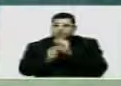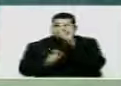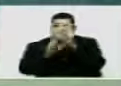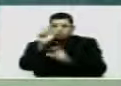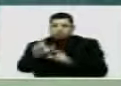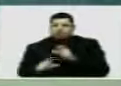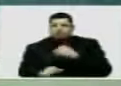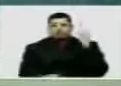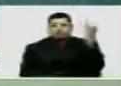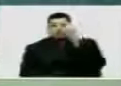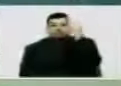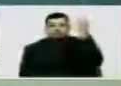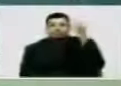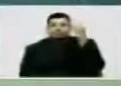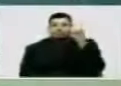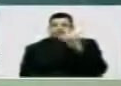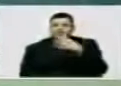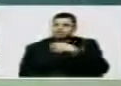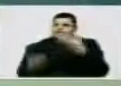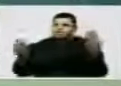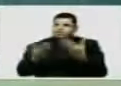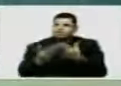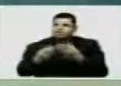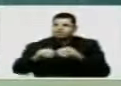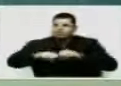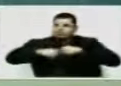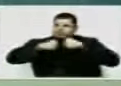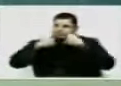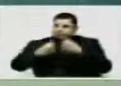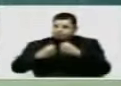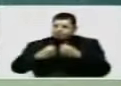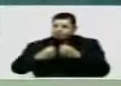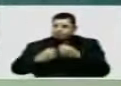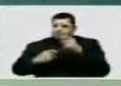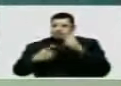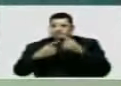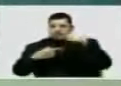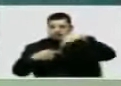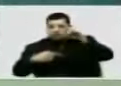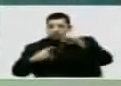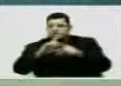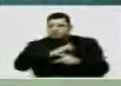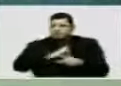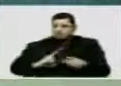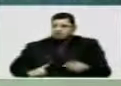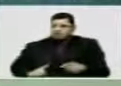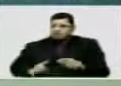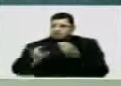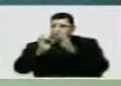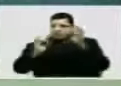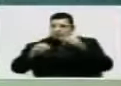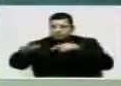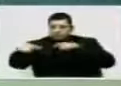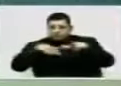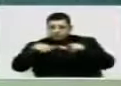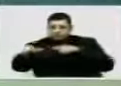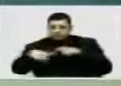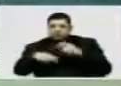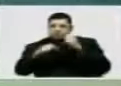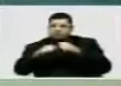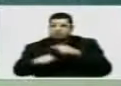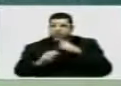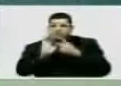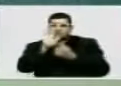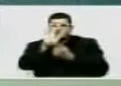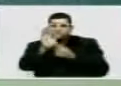gestos importantes nesse momento de resistência. A ida de deputados a uma linha de produção